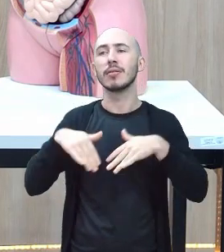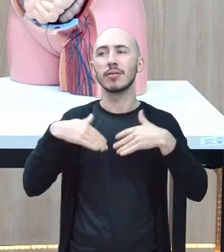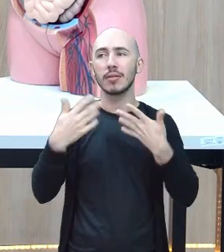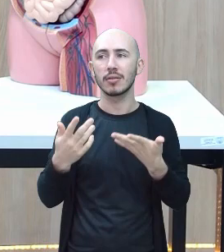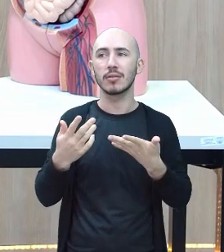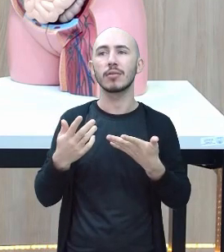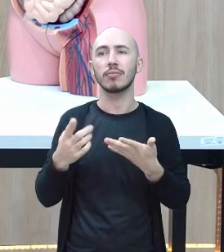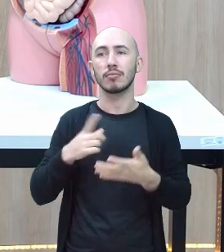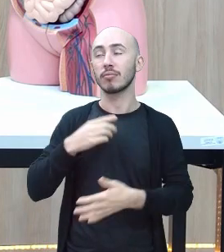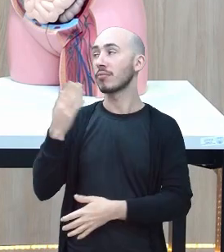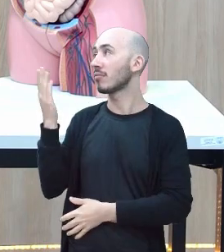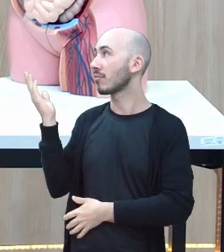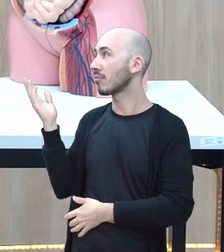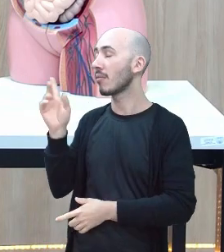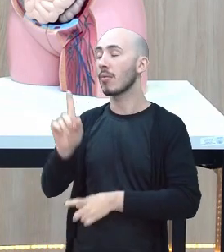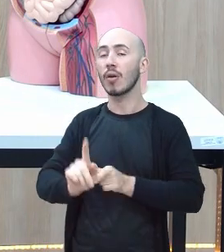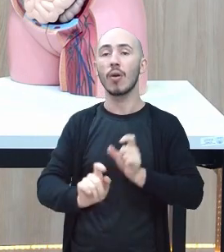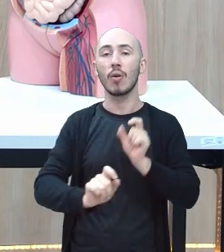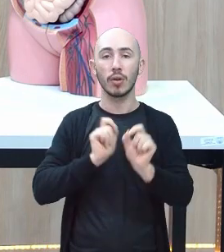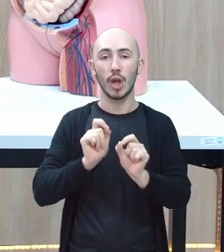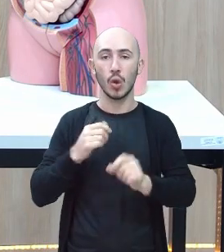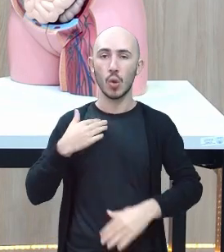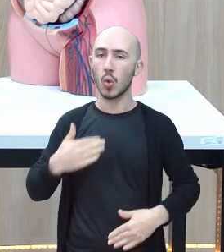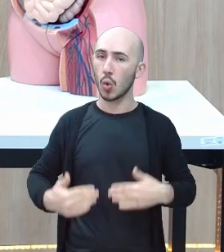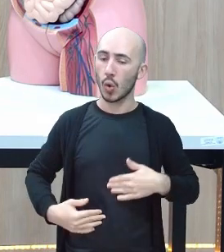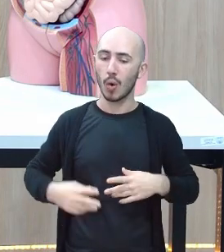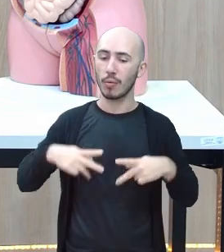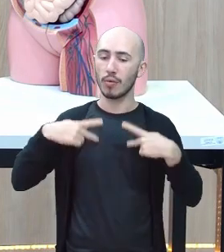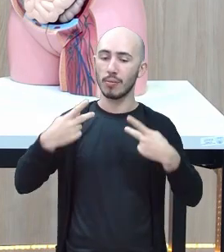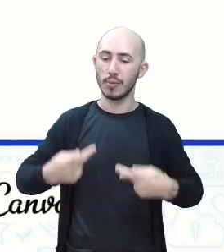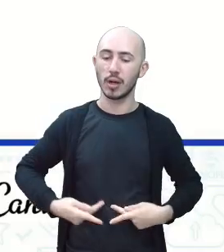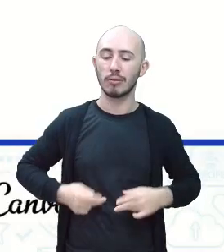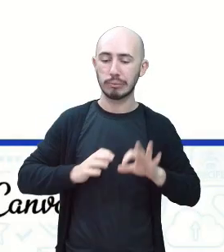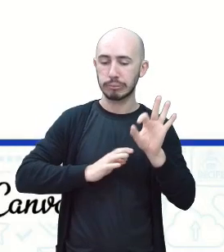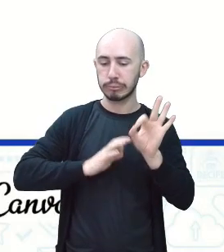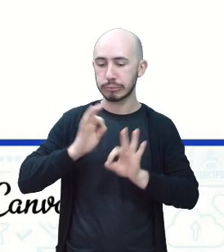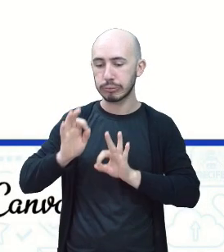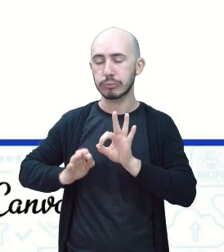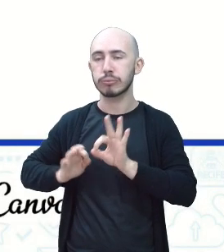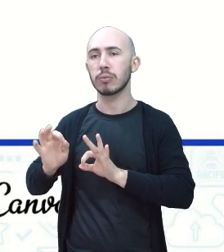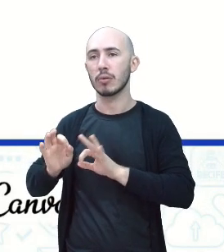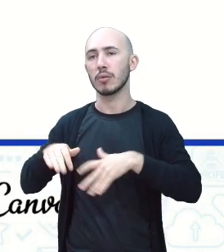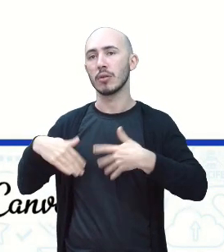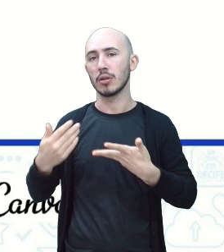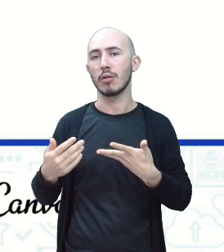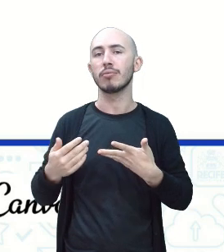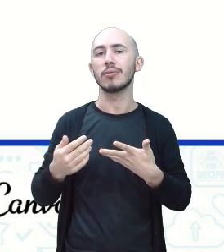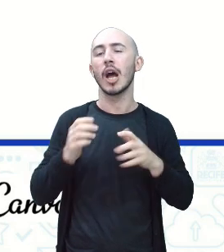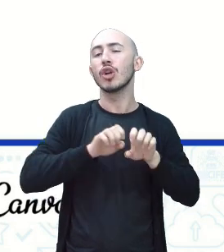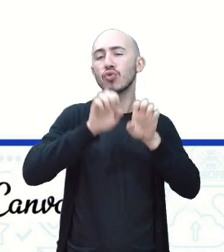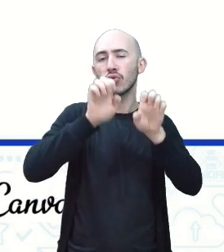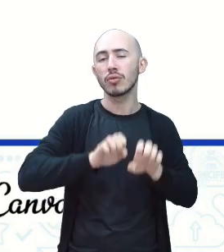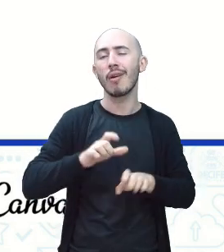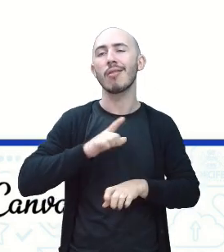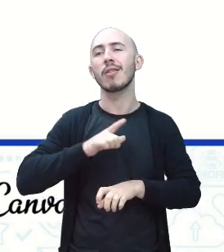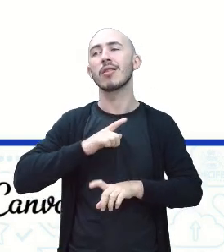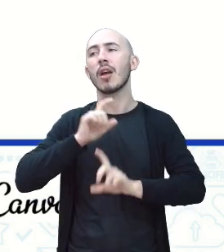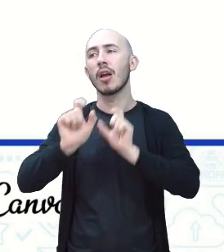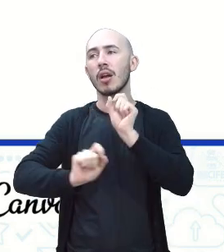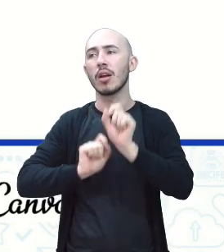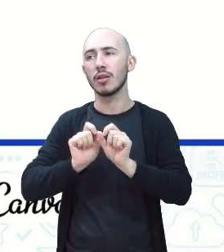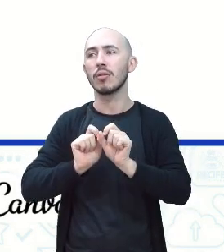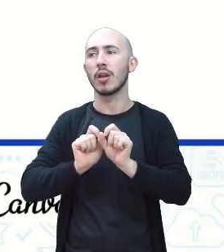organismo, nesse nível de organização do corpo humano, cada uma dessas estruturas, elas têm um